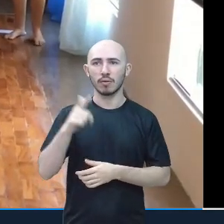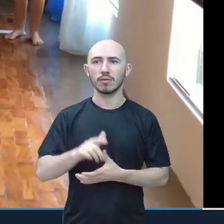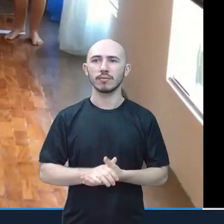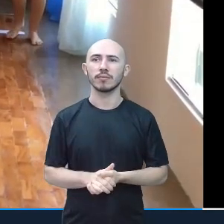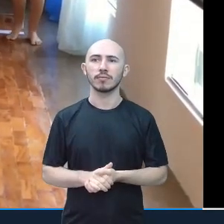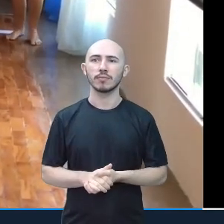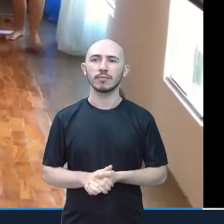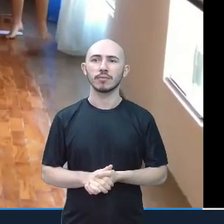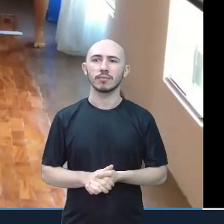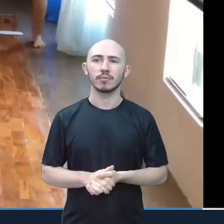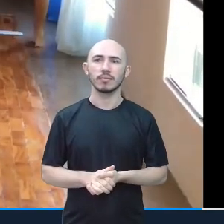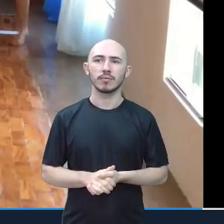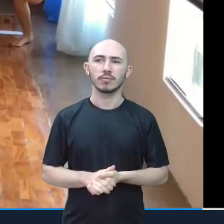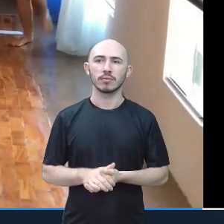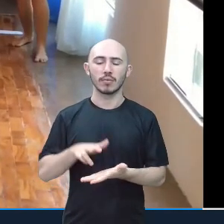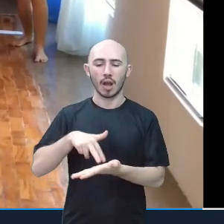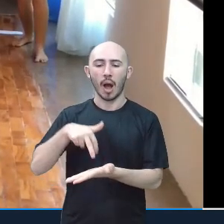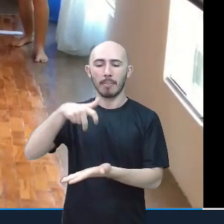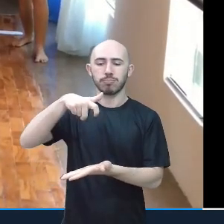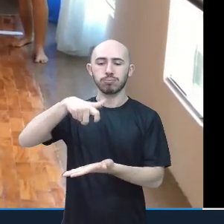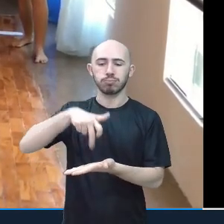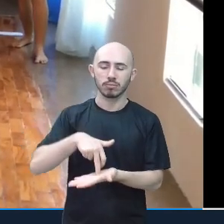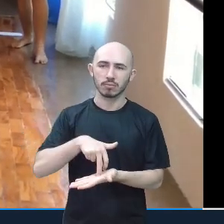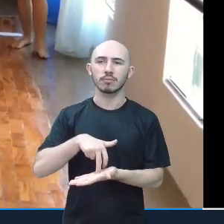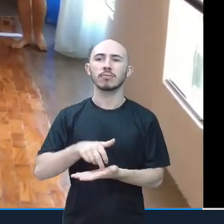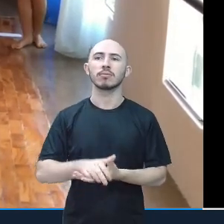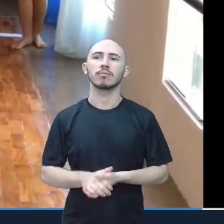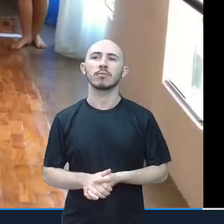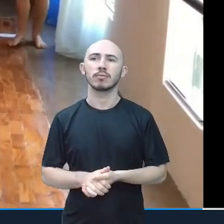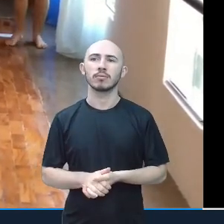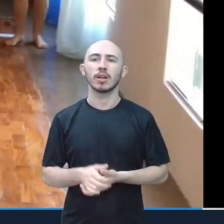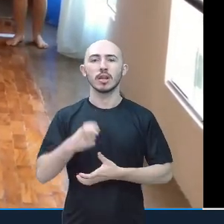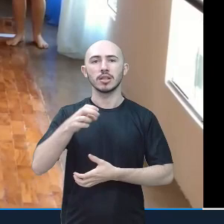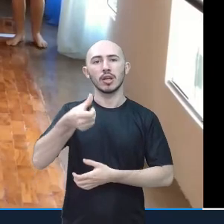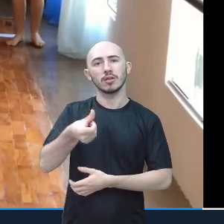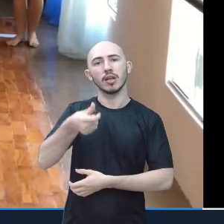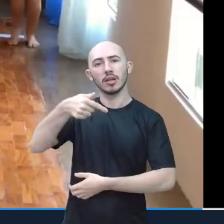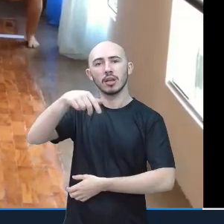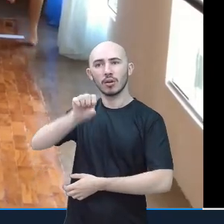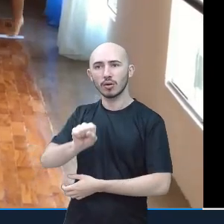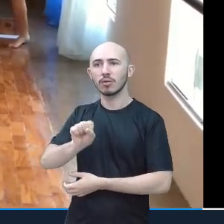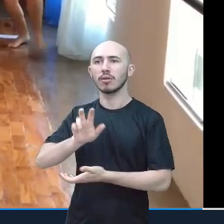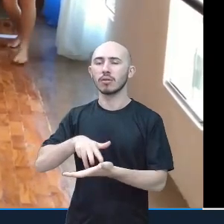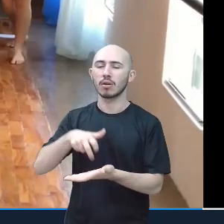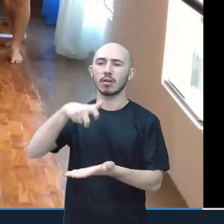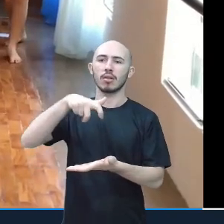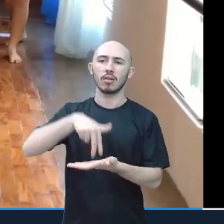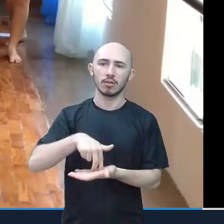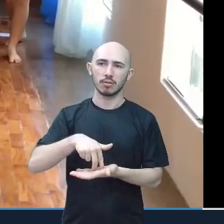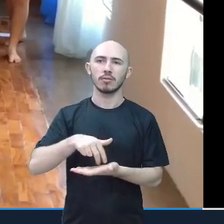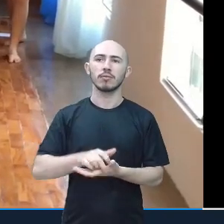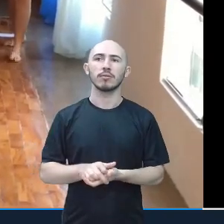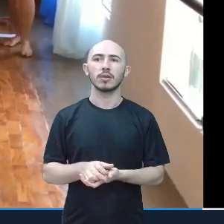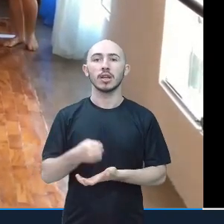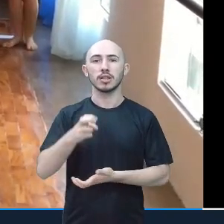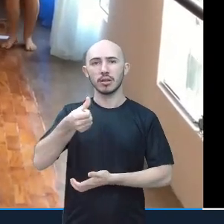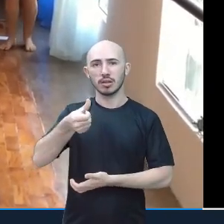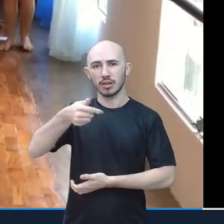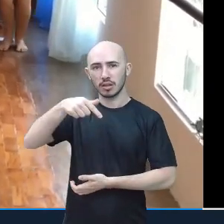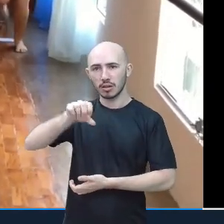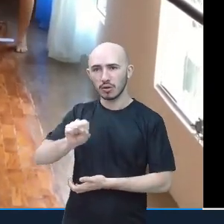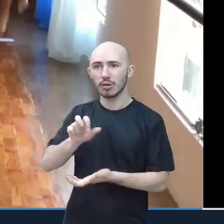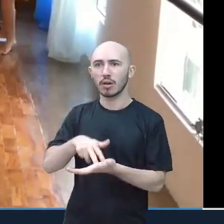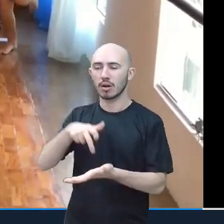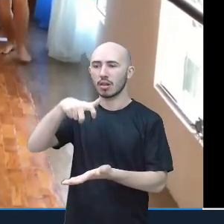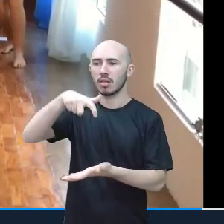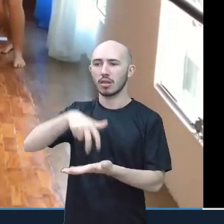Então, pulo, cai, ok? 5, 6, 7, e pulo, tchá, tchá. 5, 6, 7 e